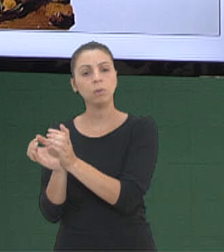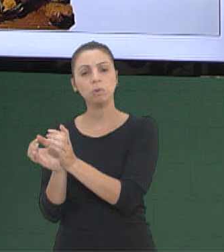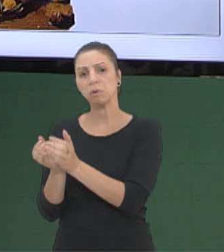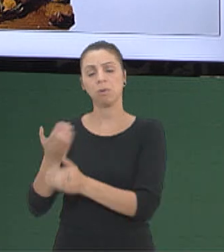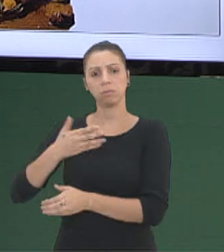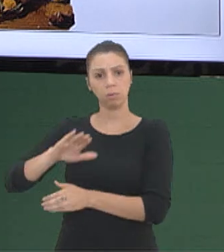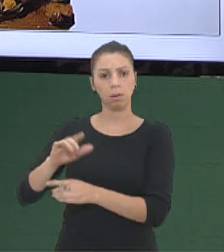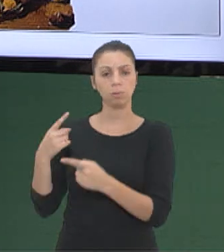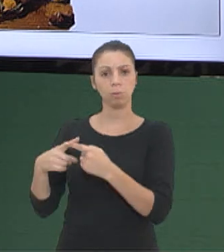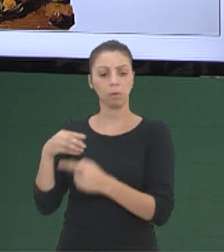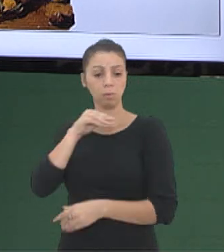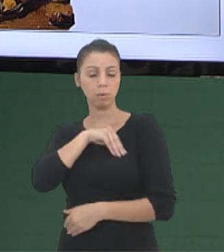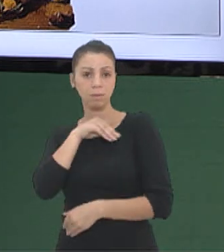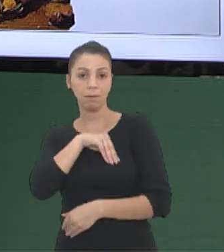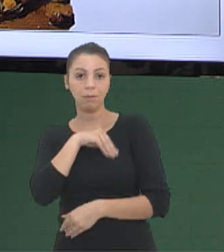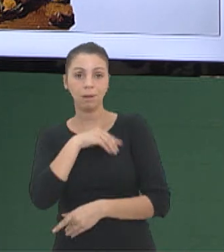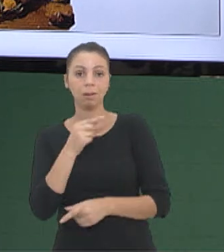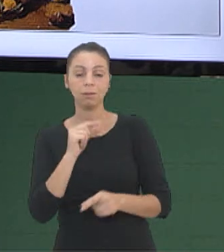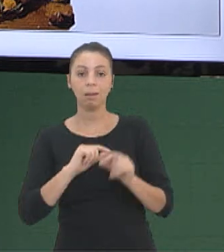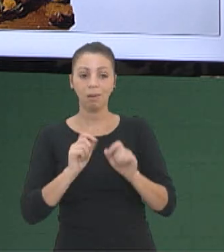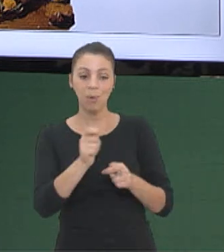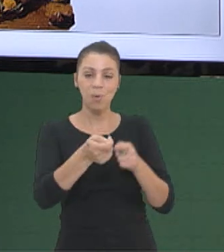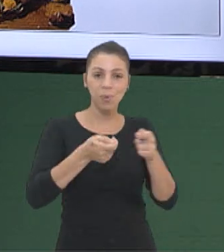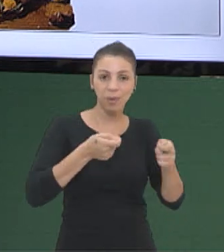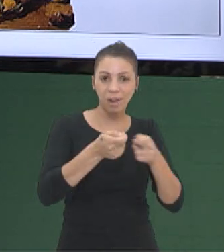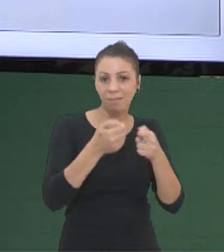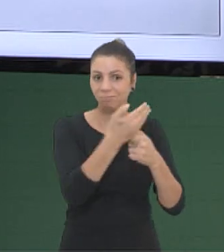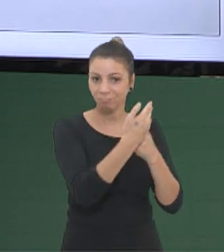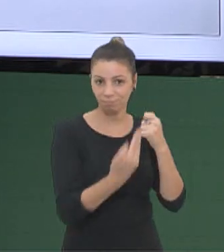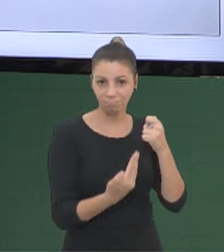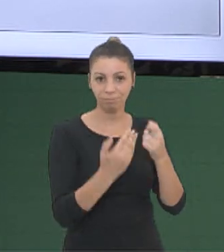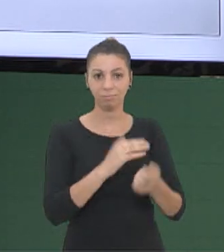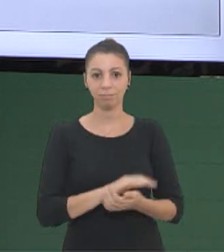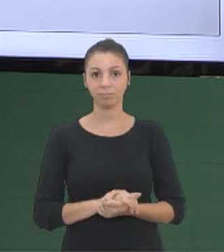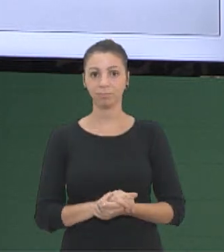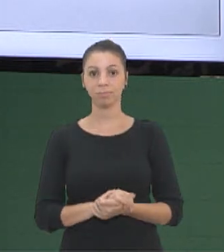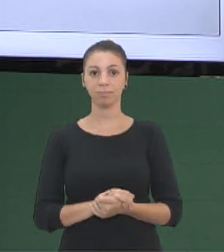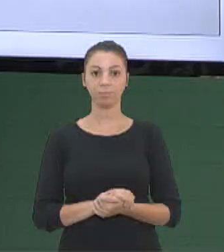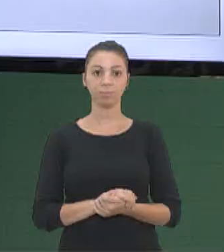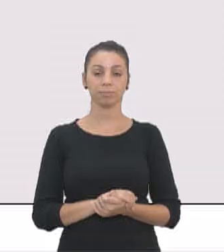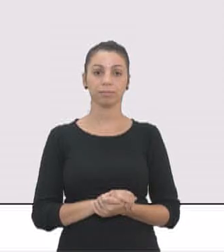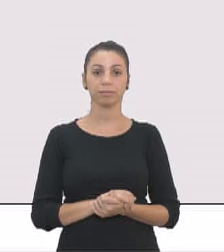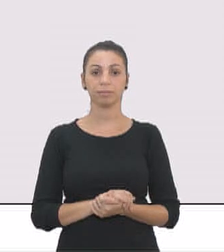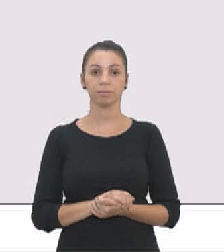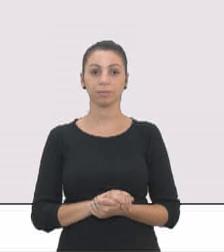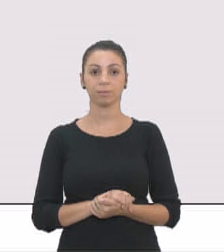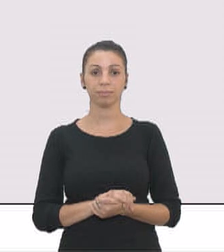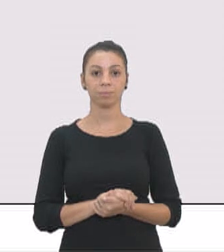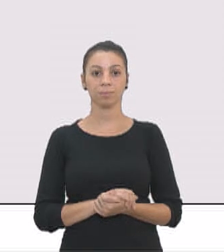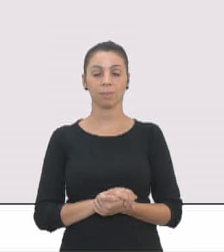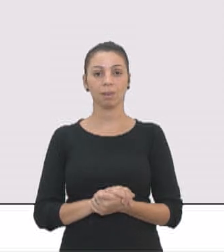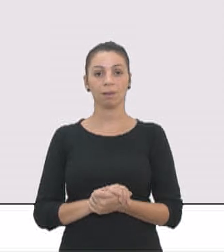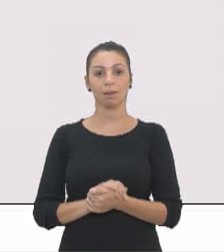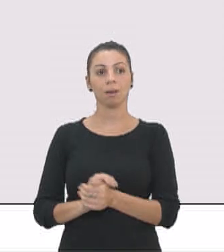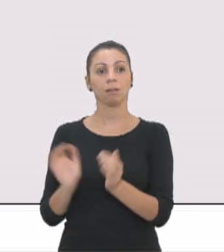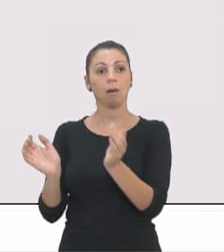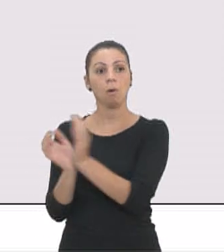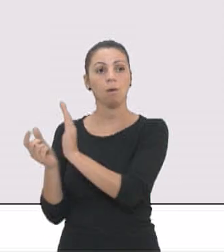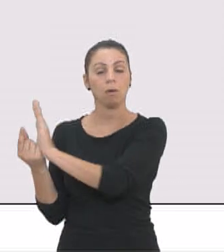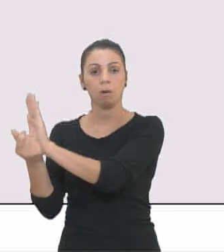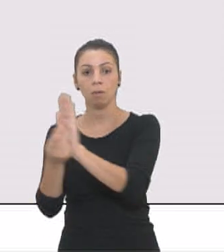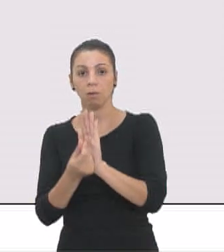quando o salário aqui ele é organizado, controlado pelo Estado. O terror imposto pelos jacobinos levou os